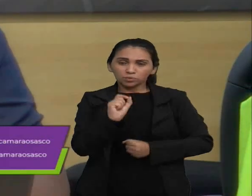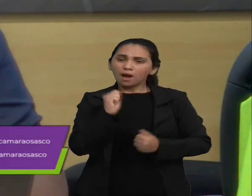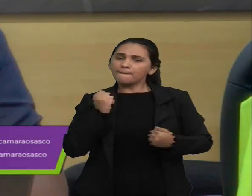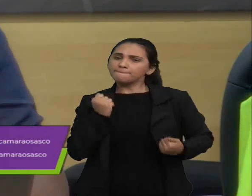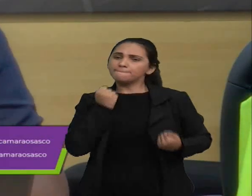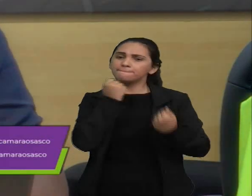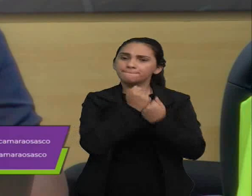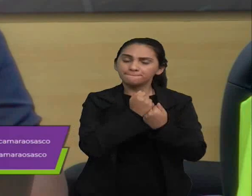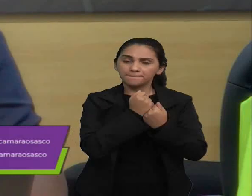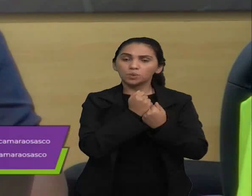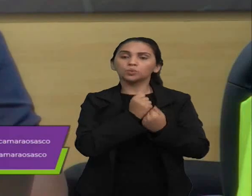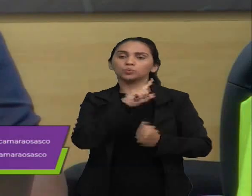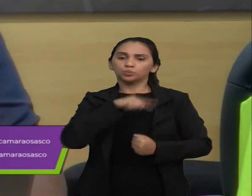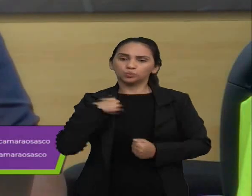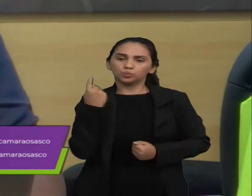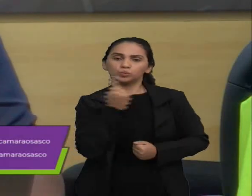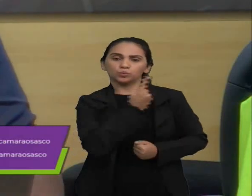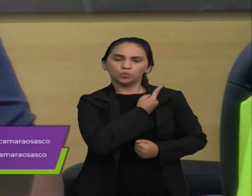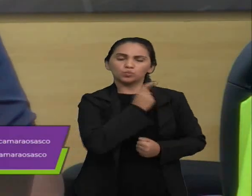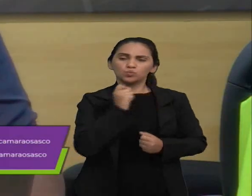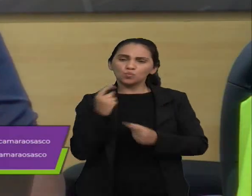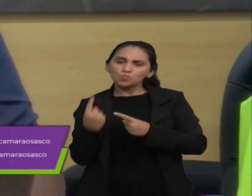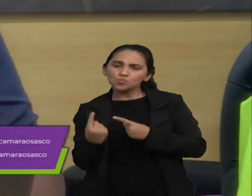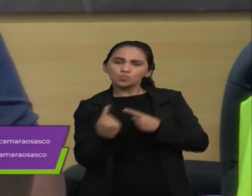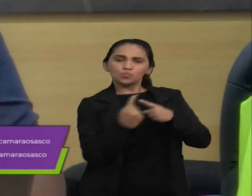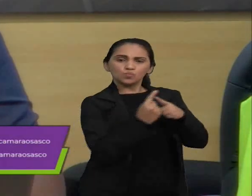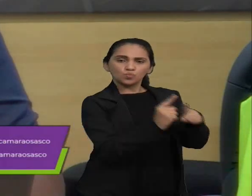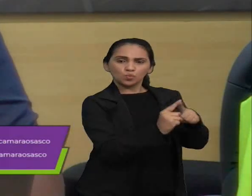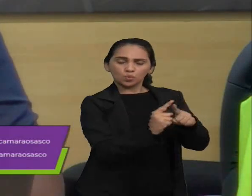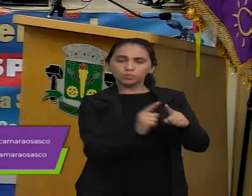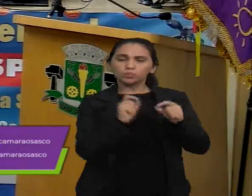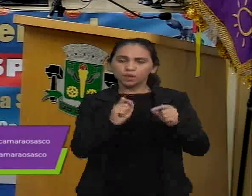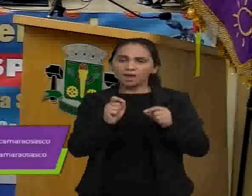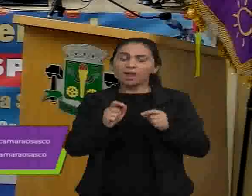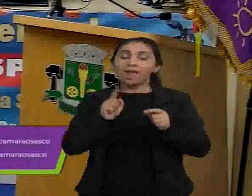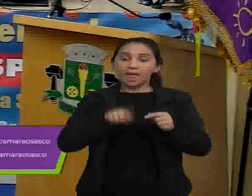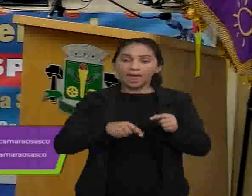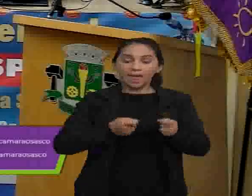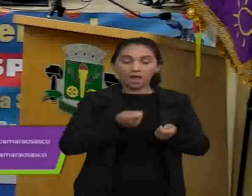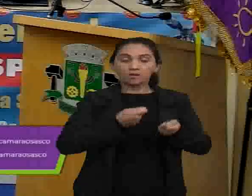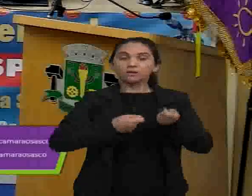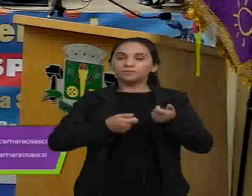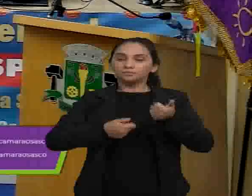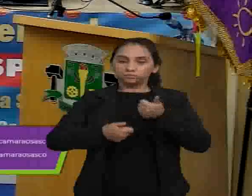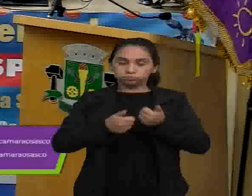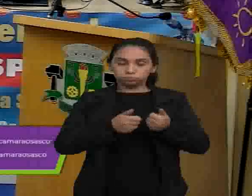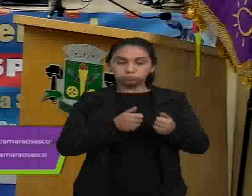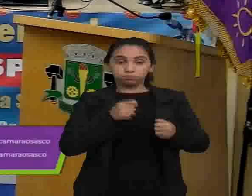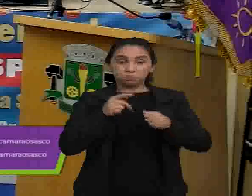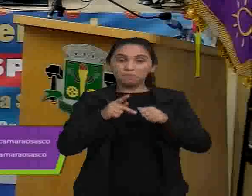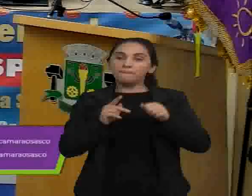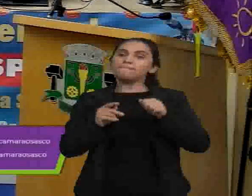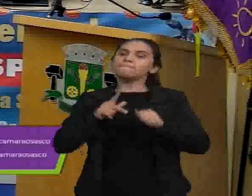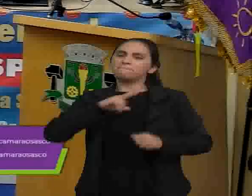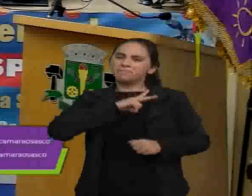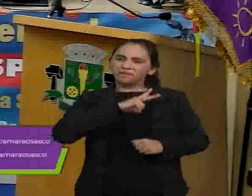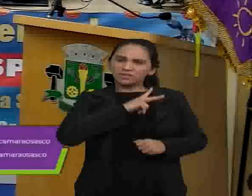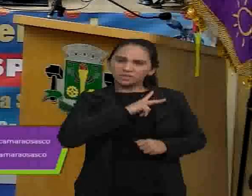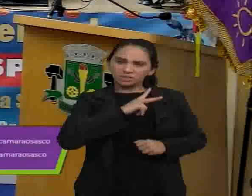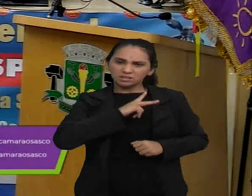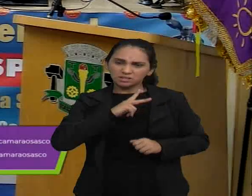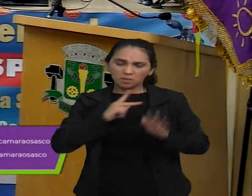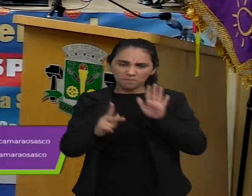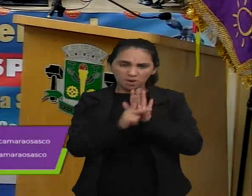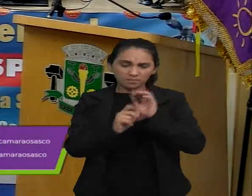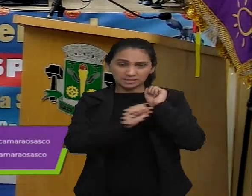à frente parlamentar contra a privatização da Sabeste. Termo de adesão. Os vereadores abaixo, identificados,